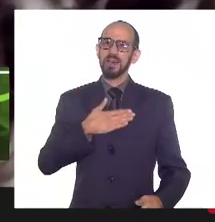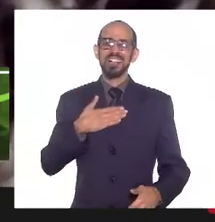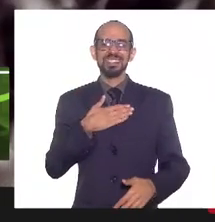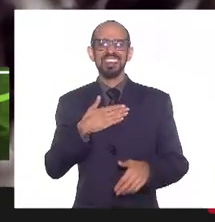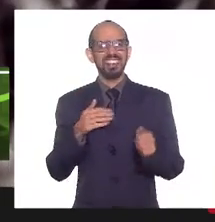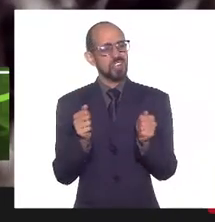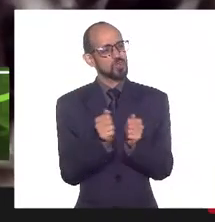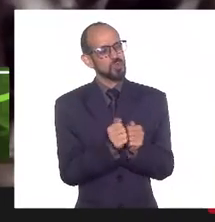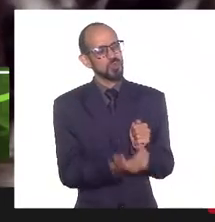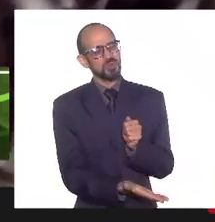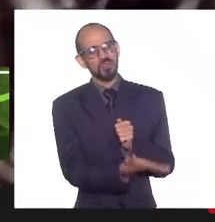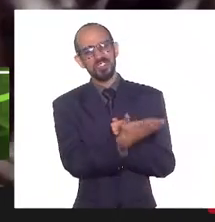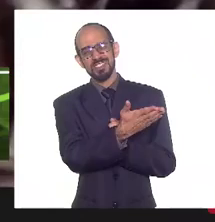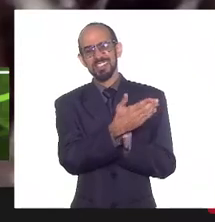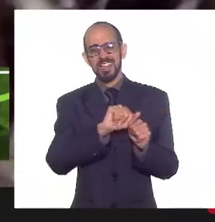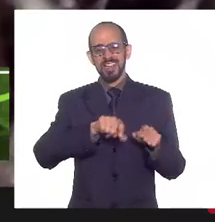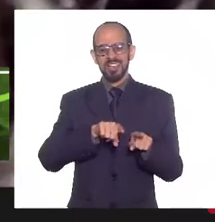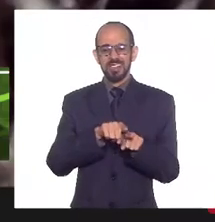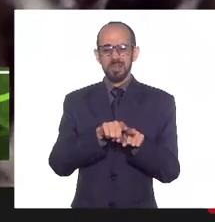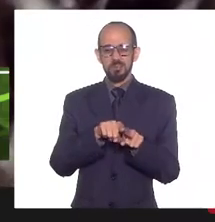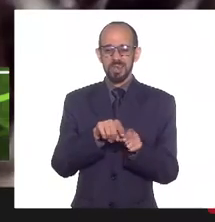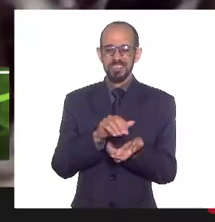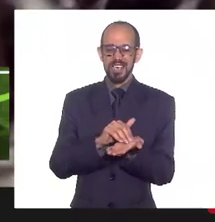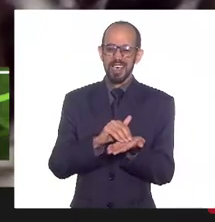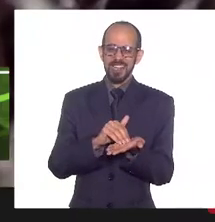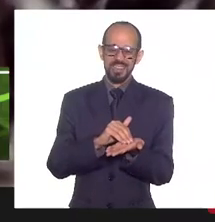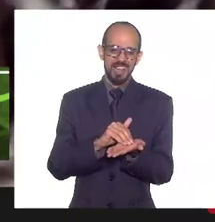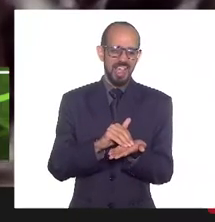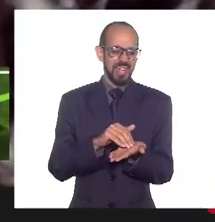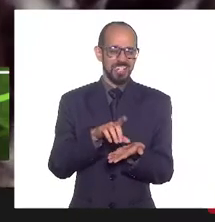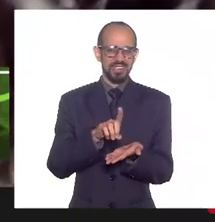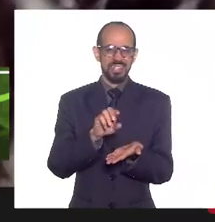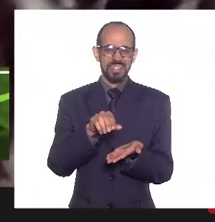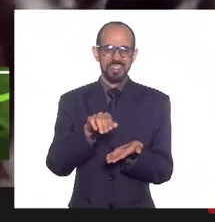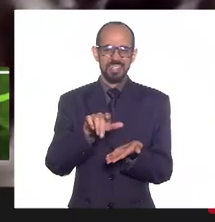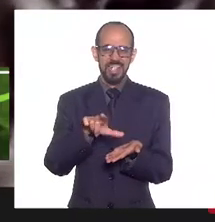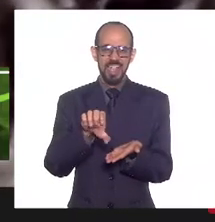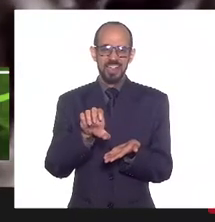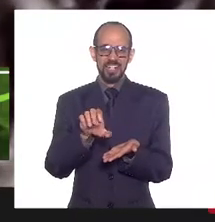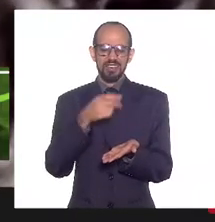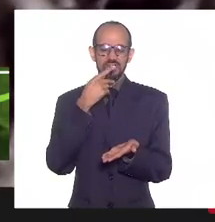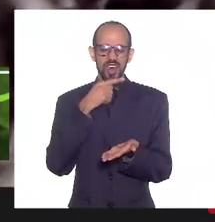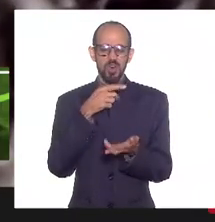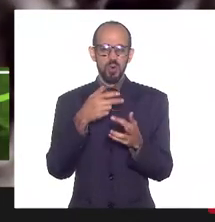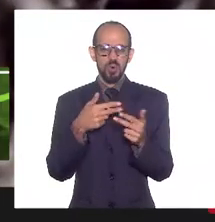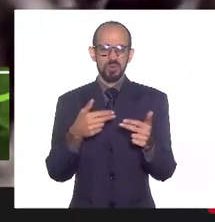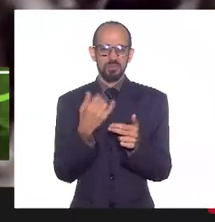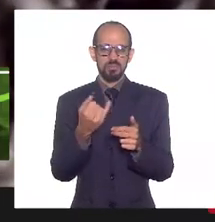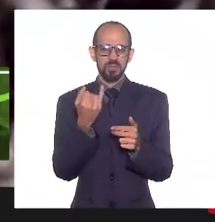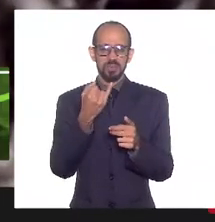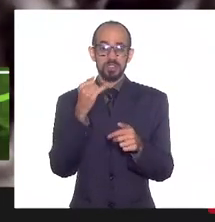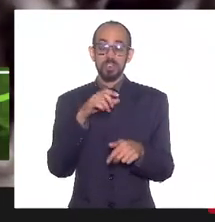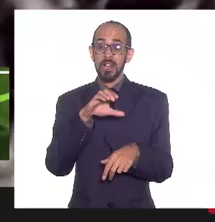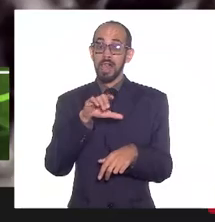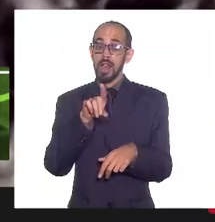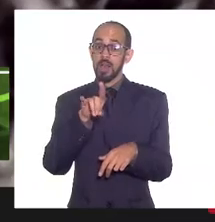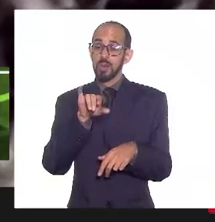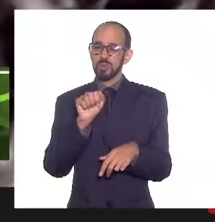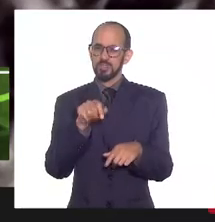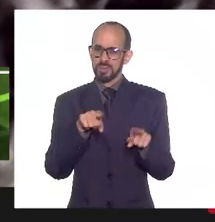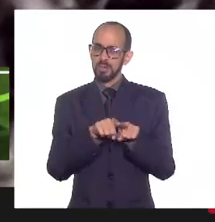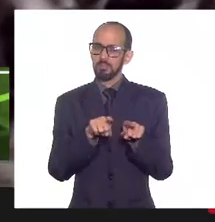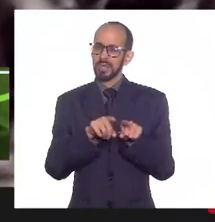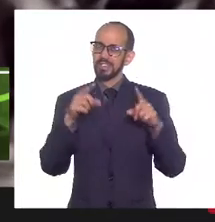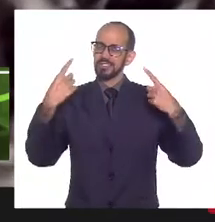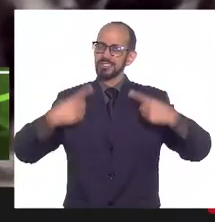vocês secretária Daniela Barra já trouxe questões bem importantes que eu queria retomar Cláudia Viana é um desafio estar na direção